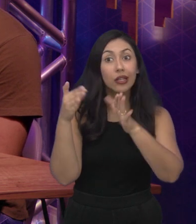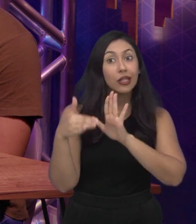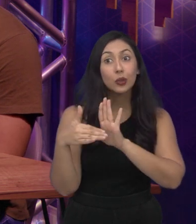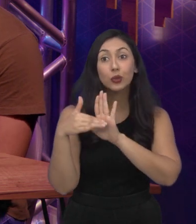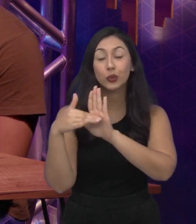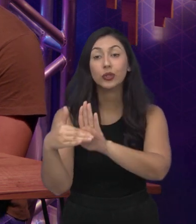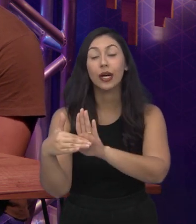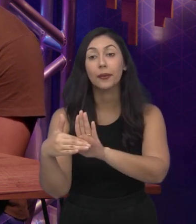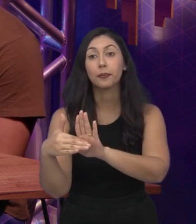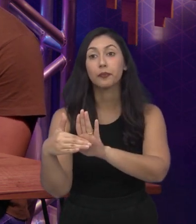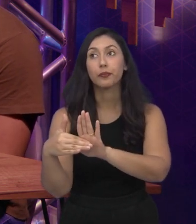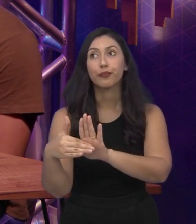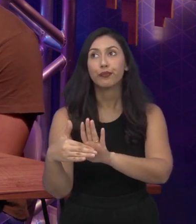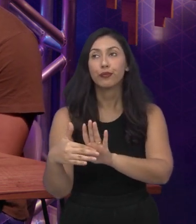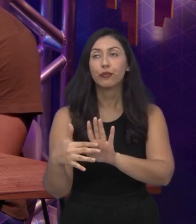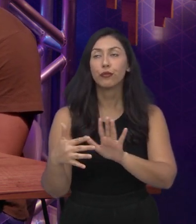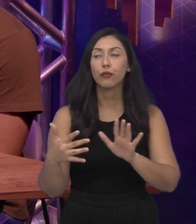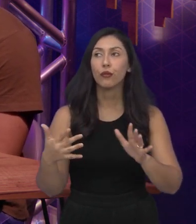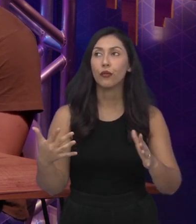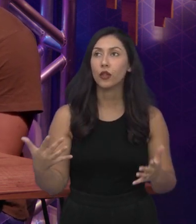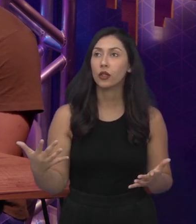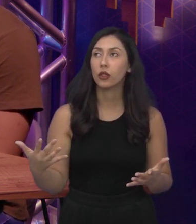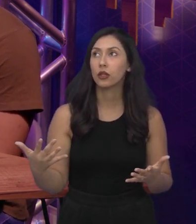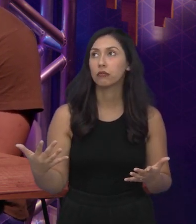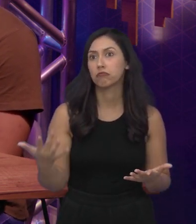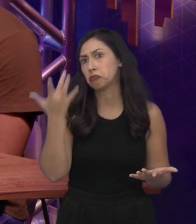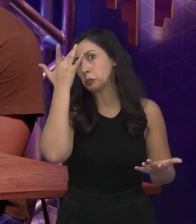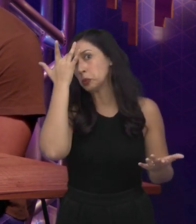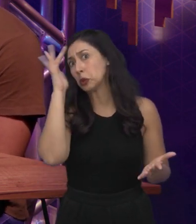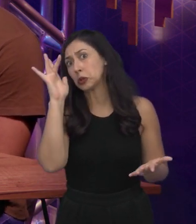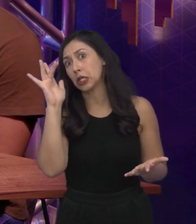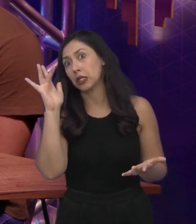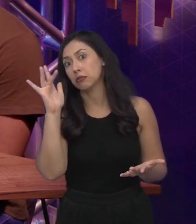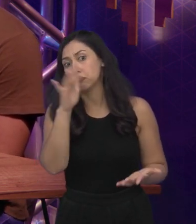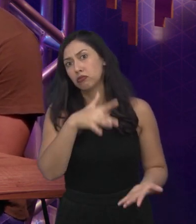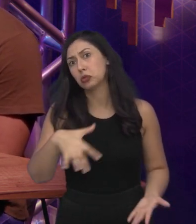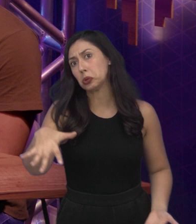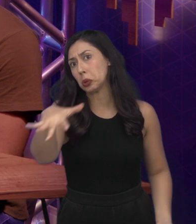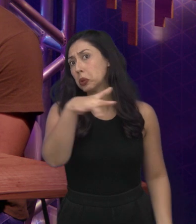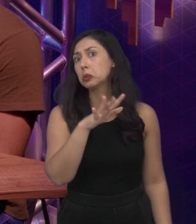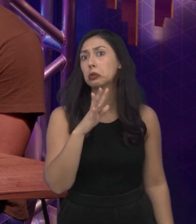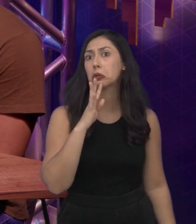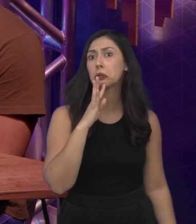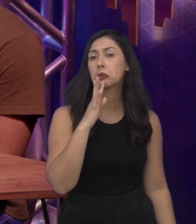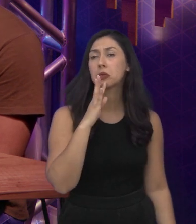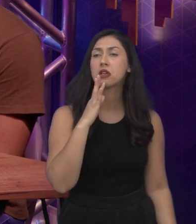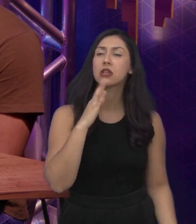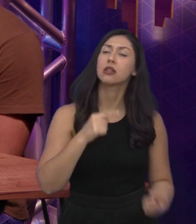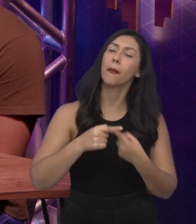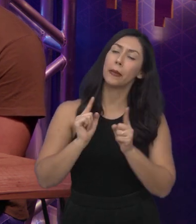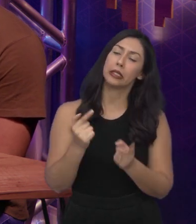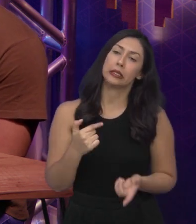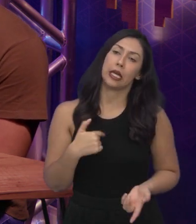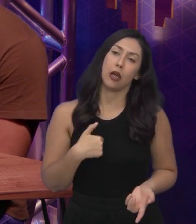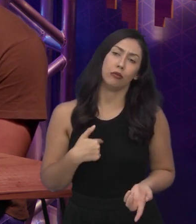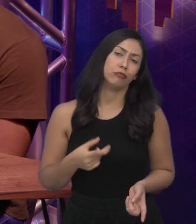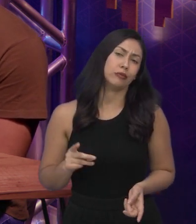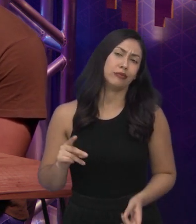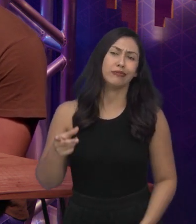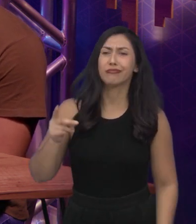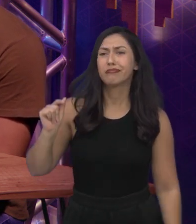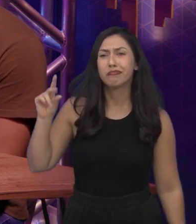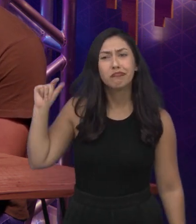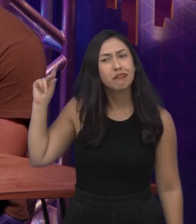para essa questão, né, Vicky? Acho que, não sei se é uma realidade para todo mundo, mas eu, por exemplo,